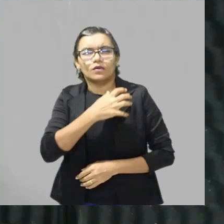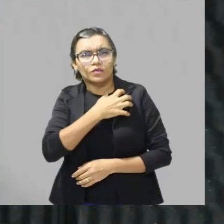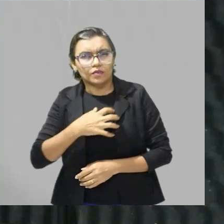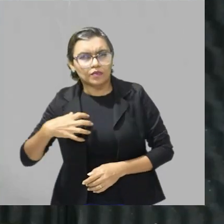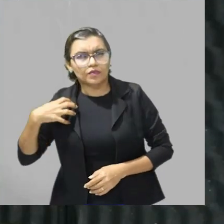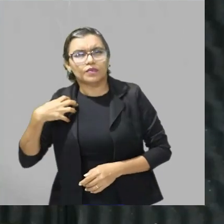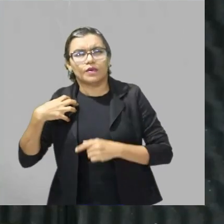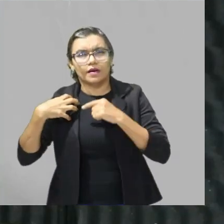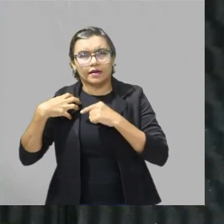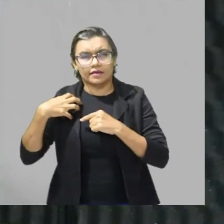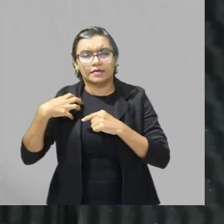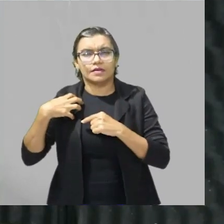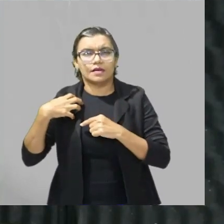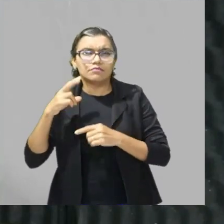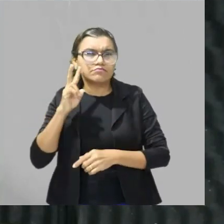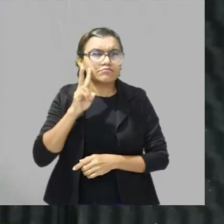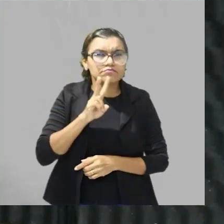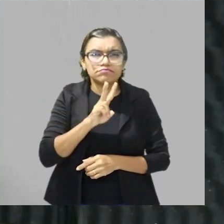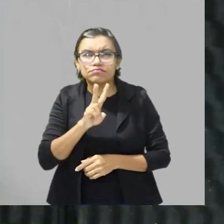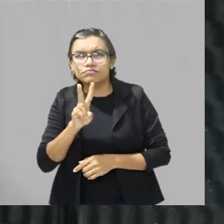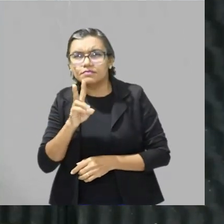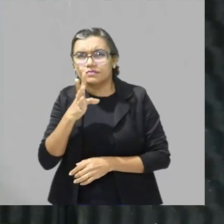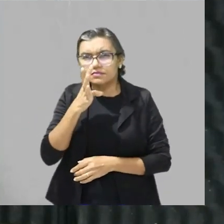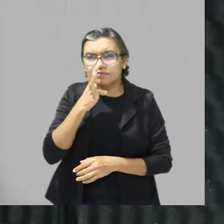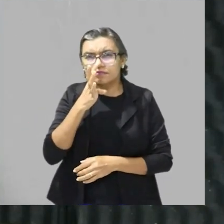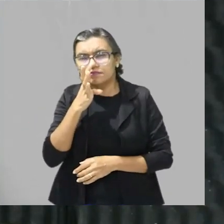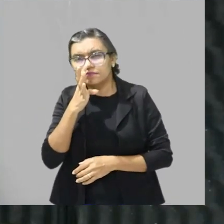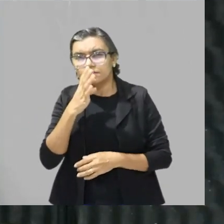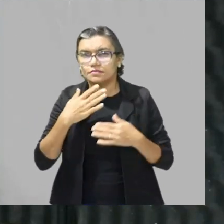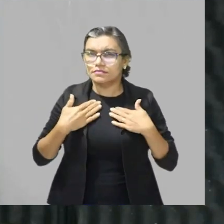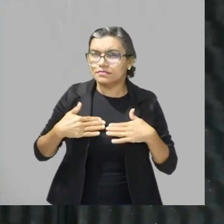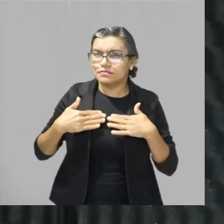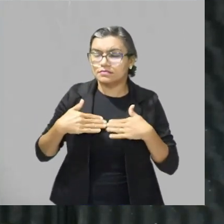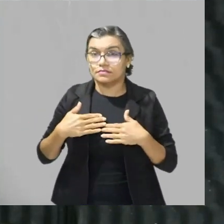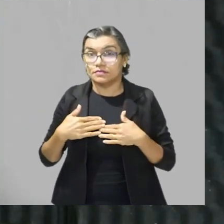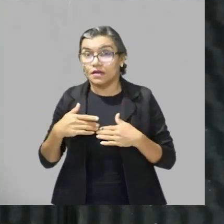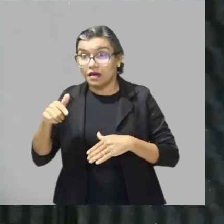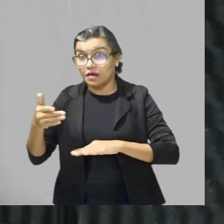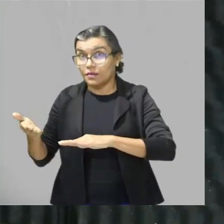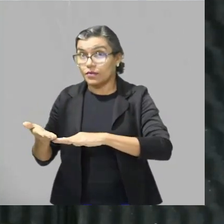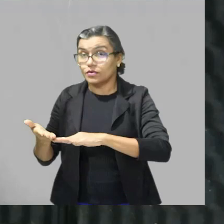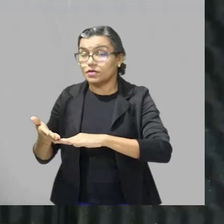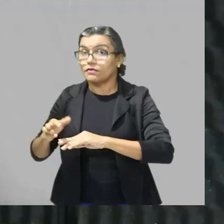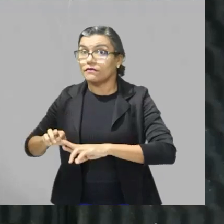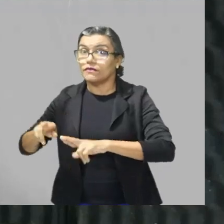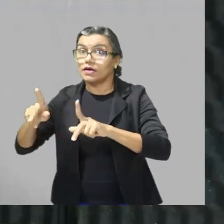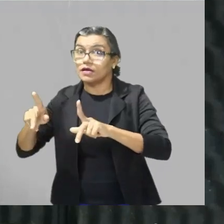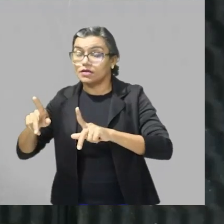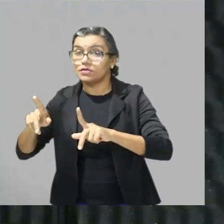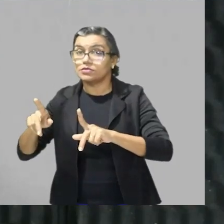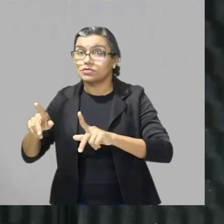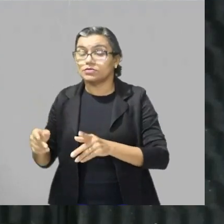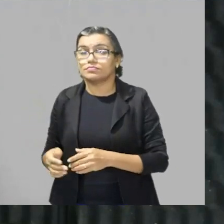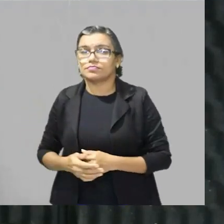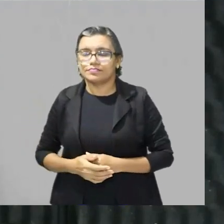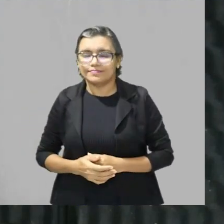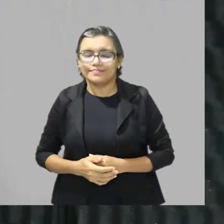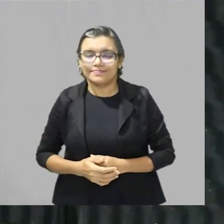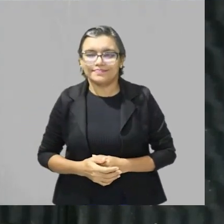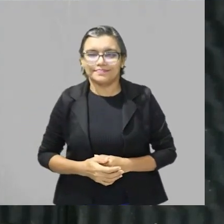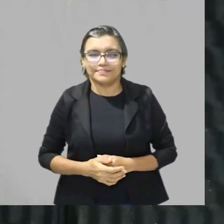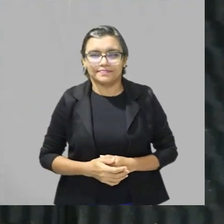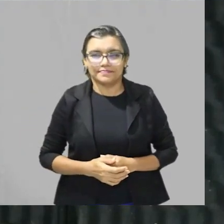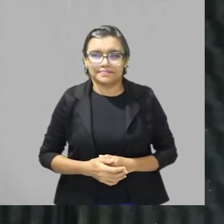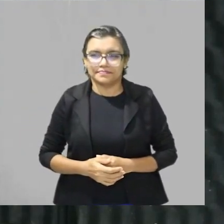mais contemplativo certo e são mais passivos a galera aqui da modernidade Nós vamos né Eles seguem lá eles te